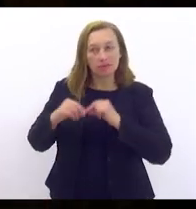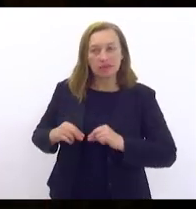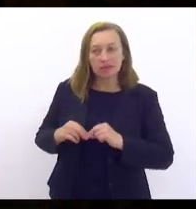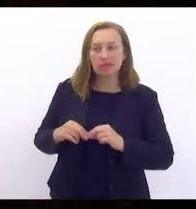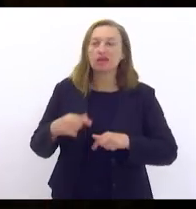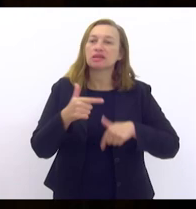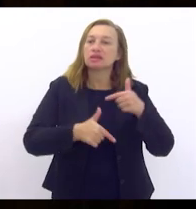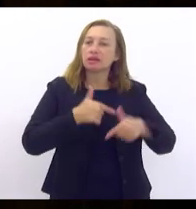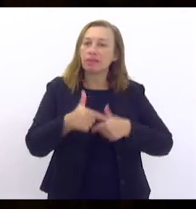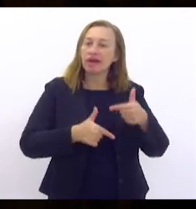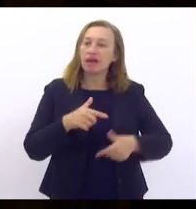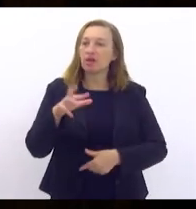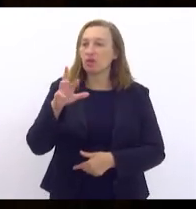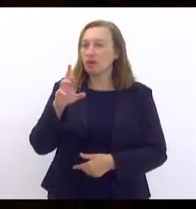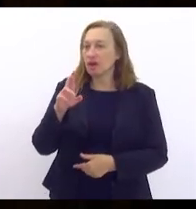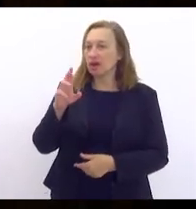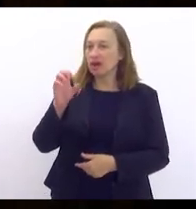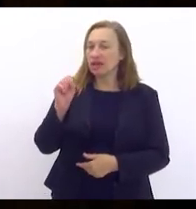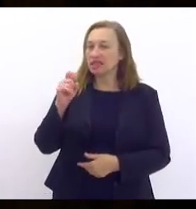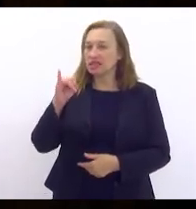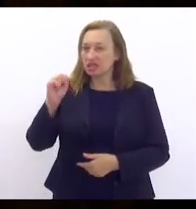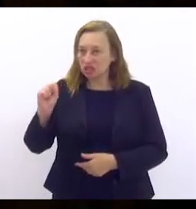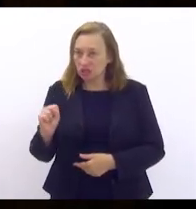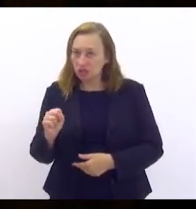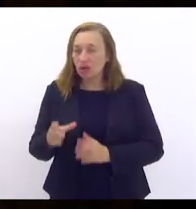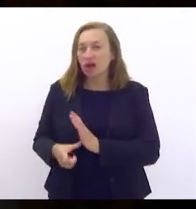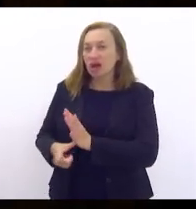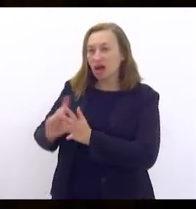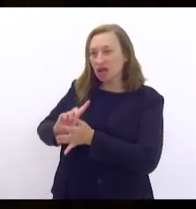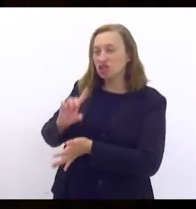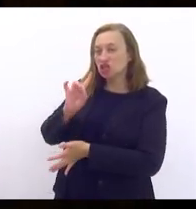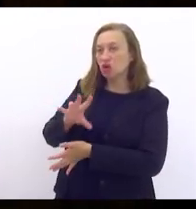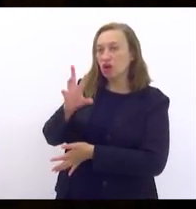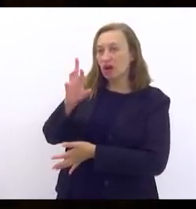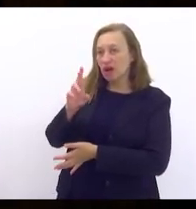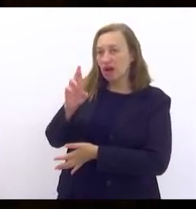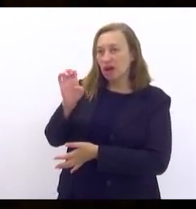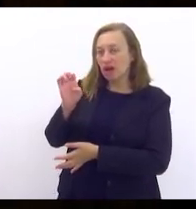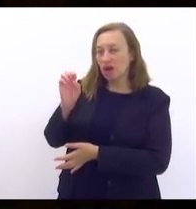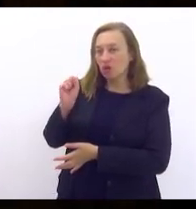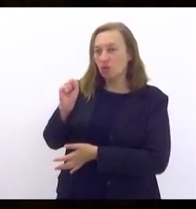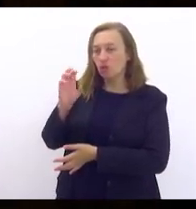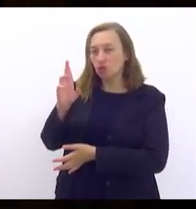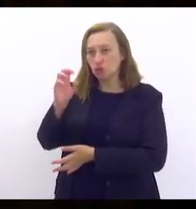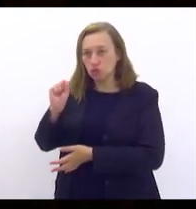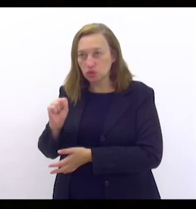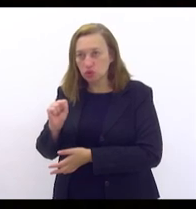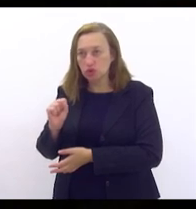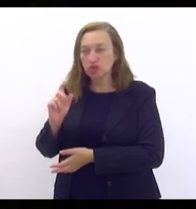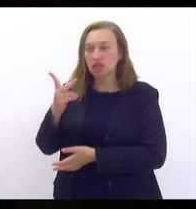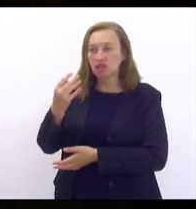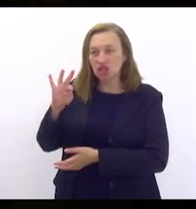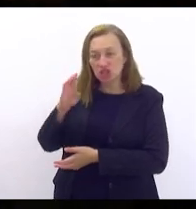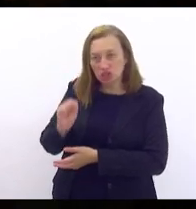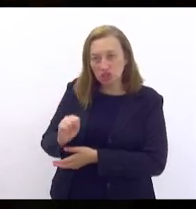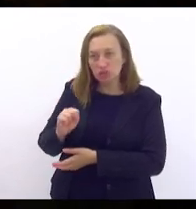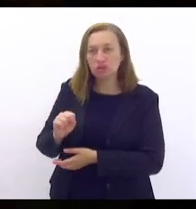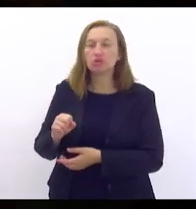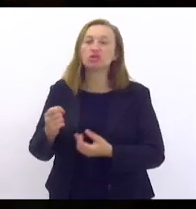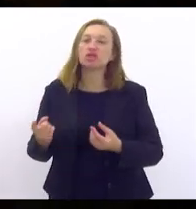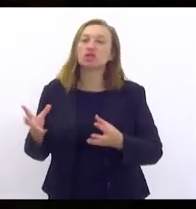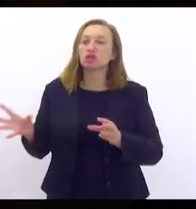resíduo até então eu trabalhava com recursos hídricos e educação ambiental então Desde janeiro eu comecei a trabalhar com resíduo também